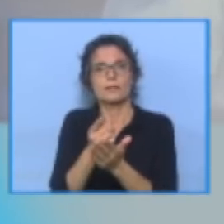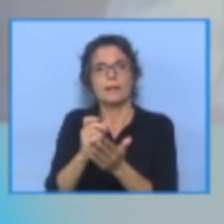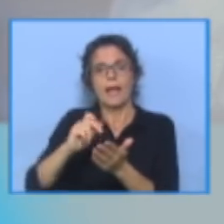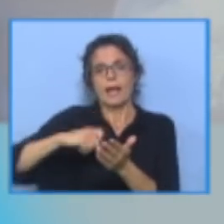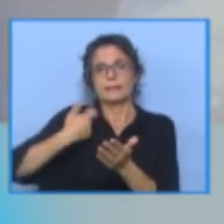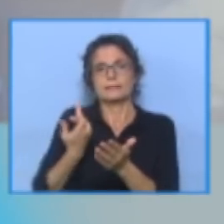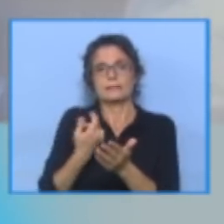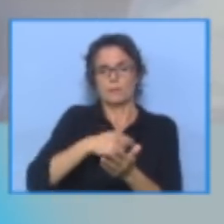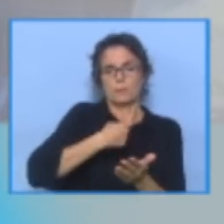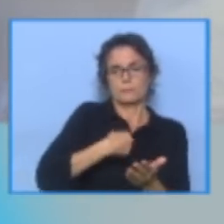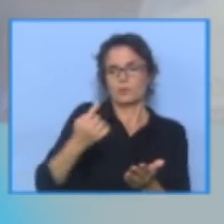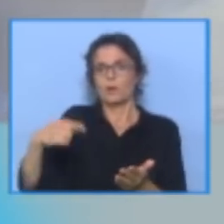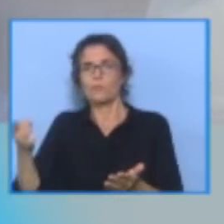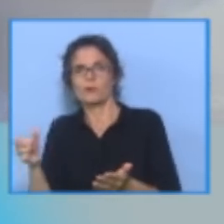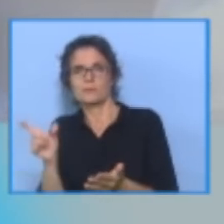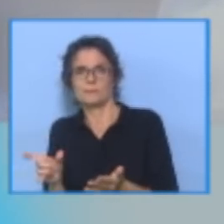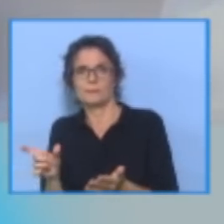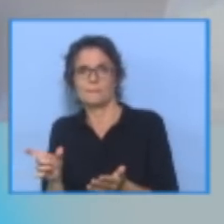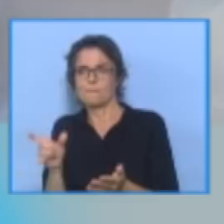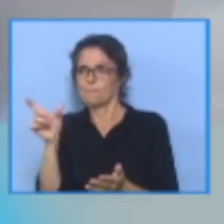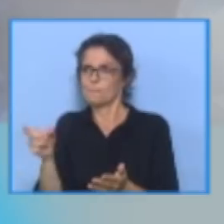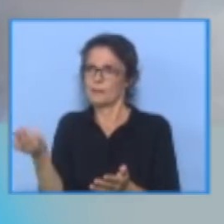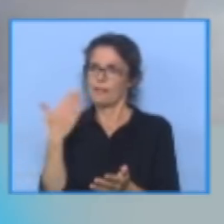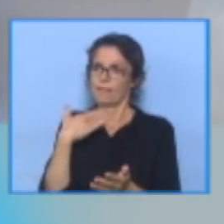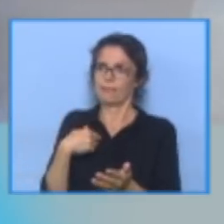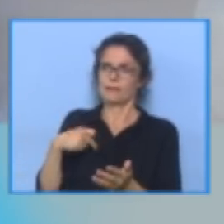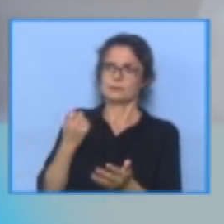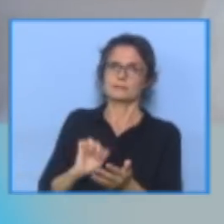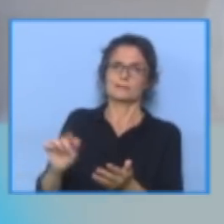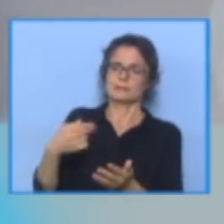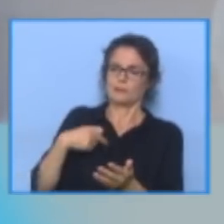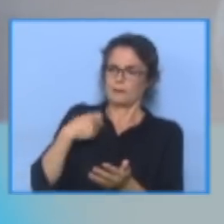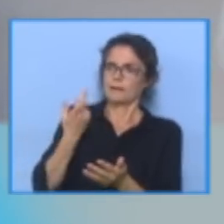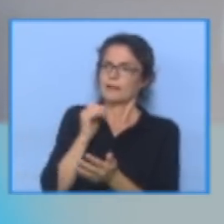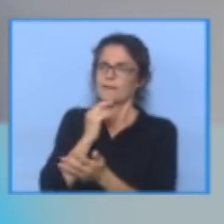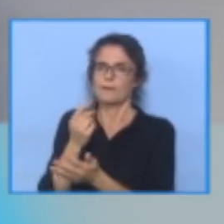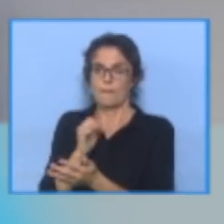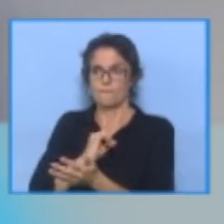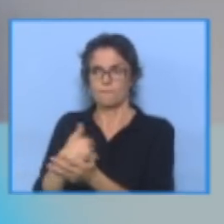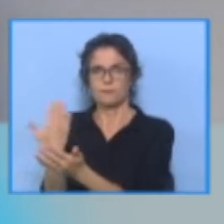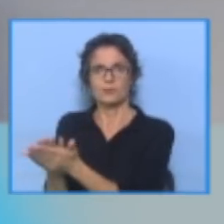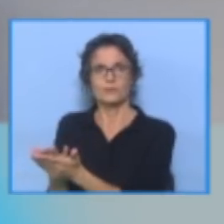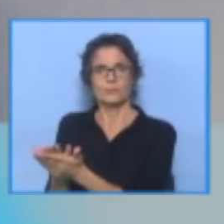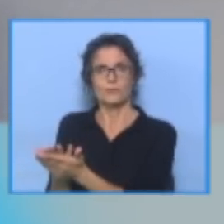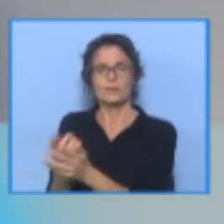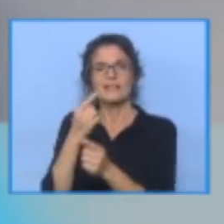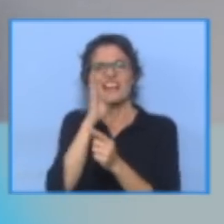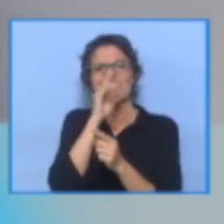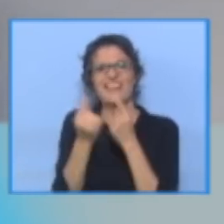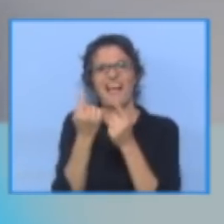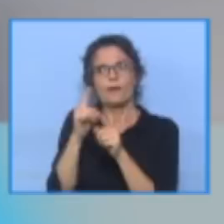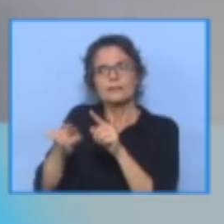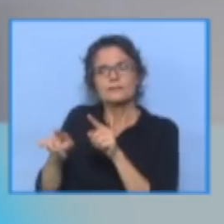enriquecimento. Descobrir no outro algo diferente deveria não tanto assustar-nos